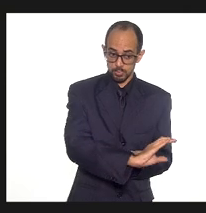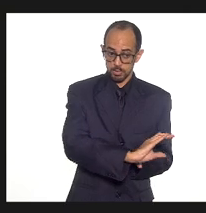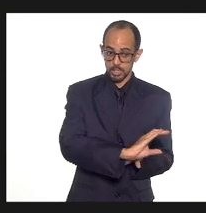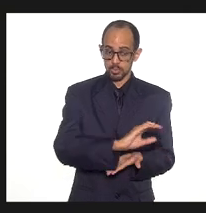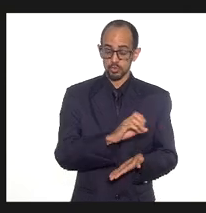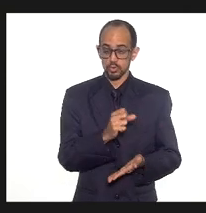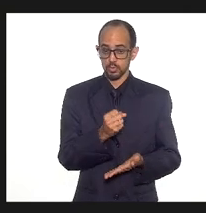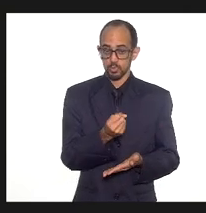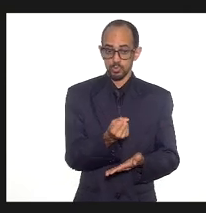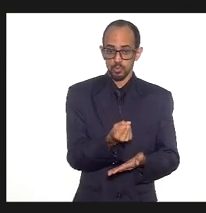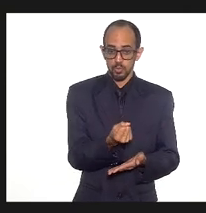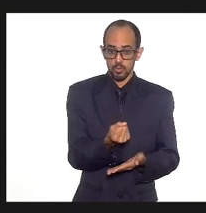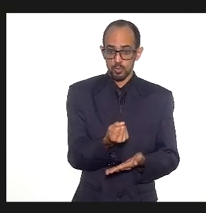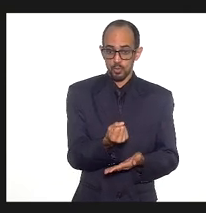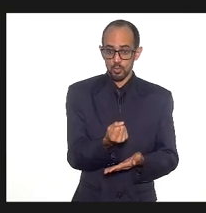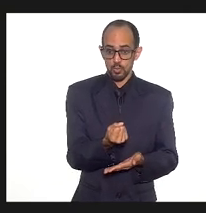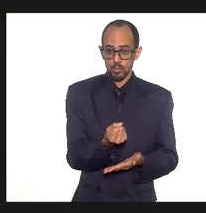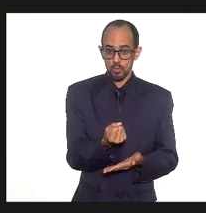impacta